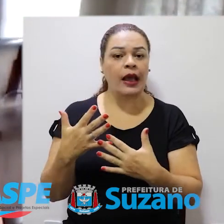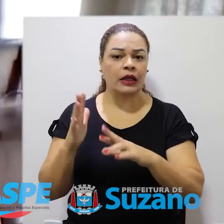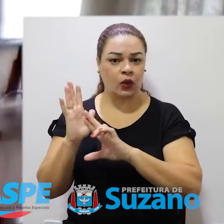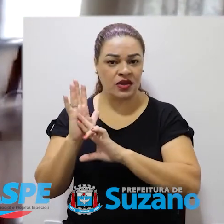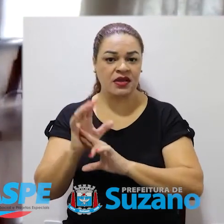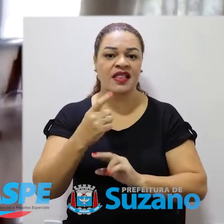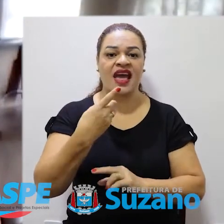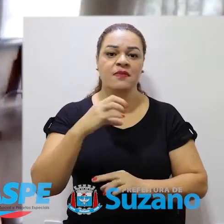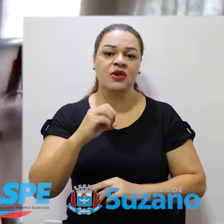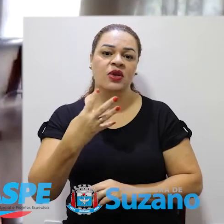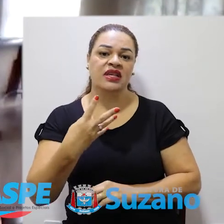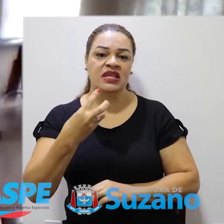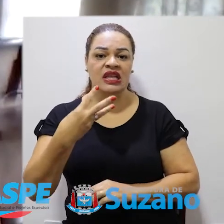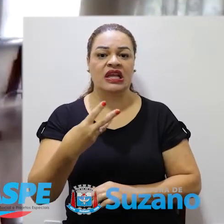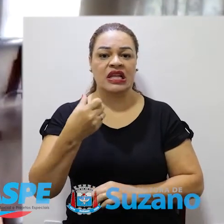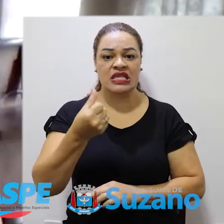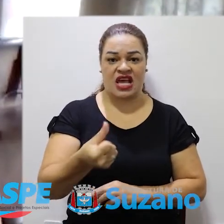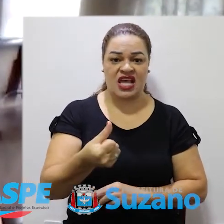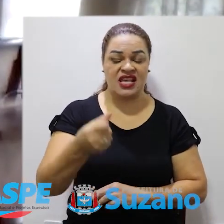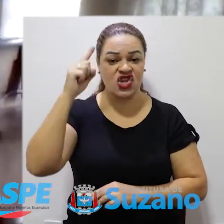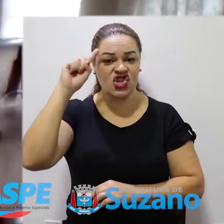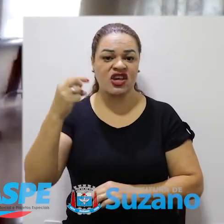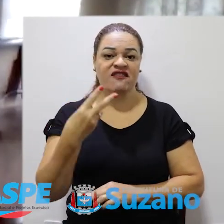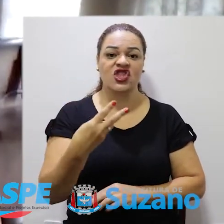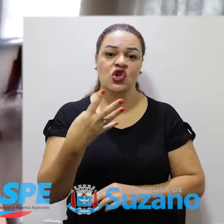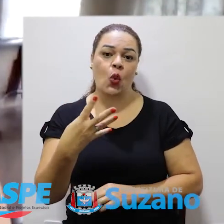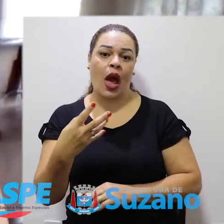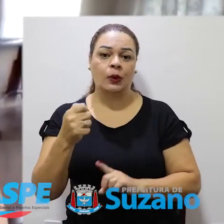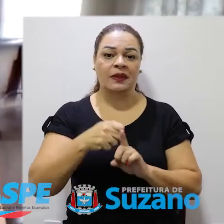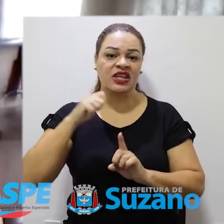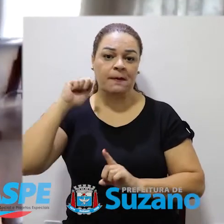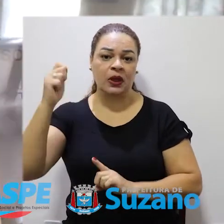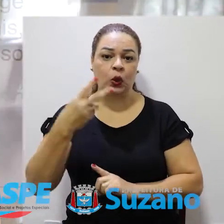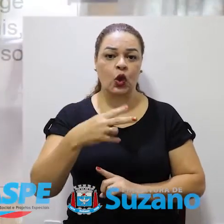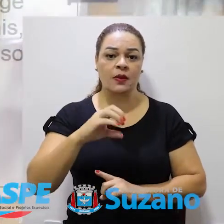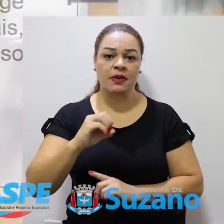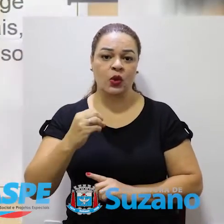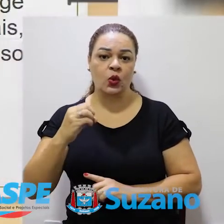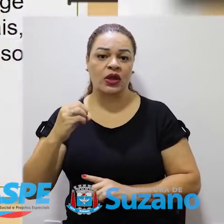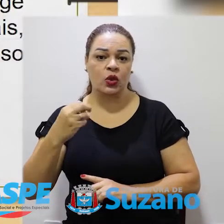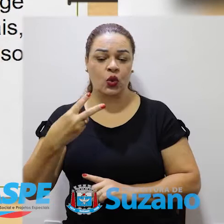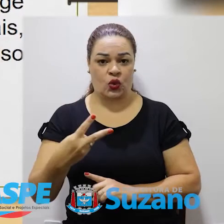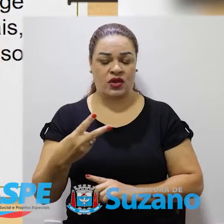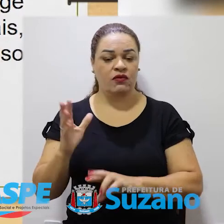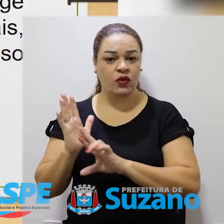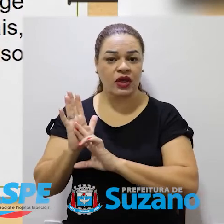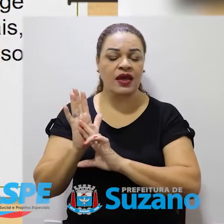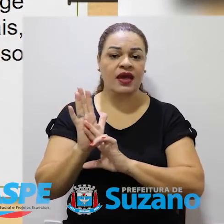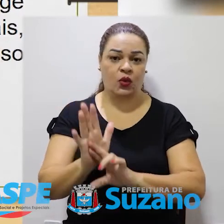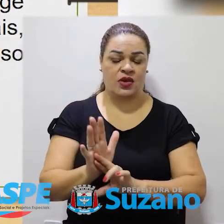a 10.436, que foi dia 24 de abril de 2002, né? E ela foi reconhecida pelo